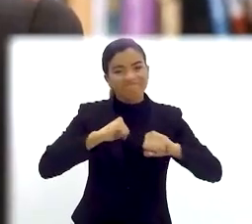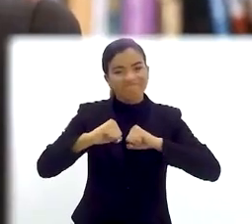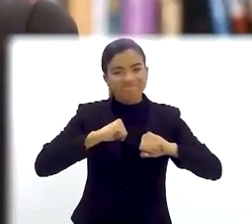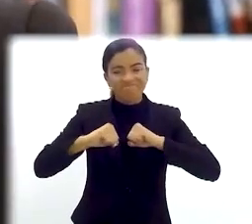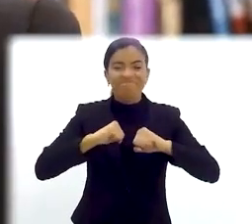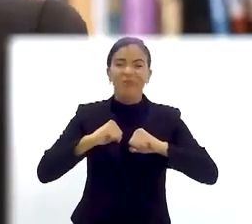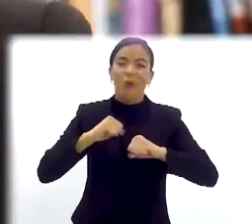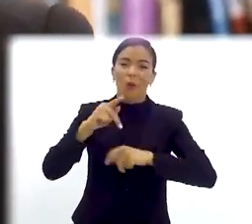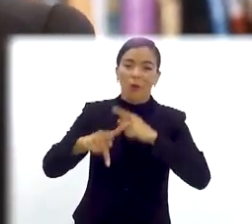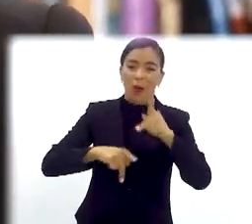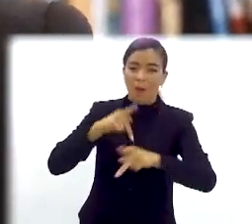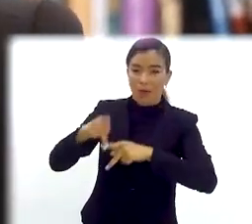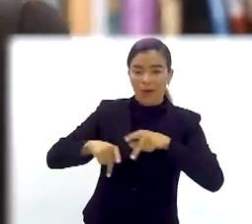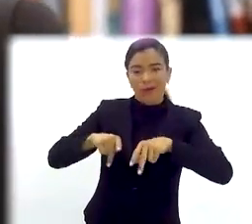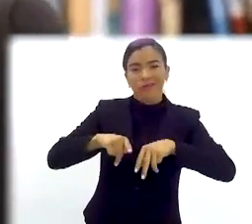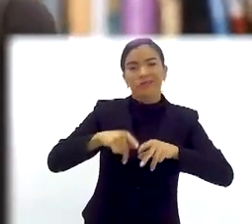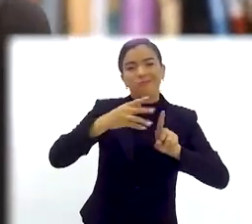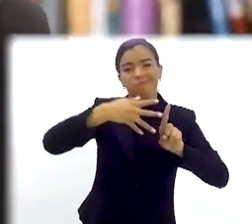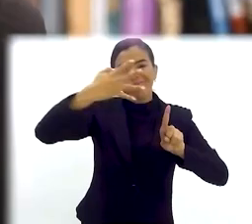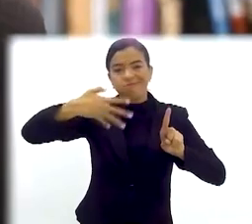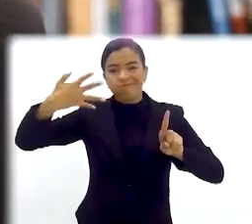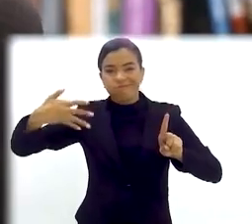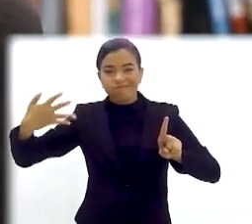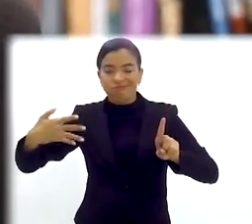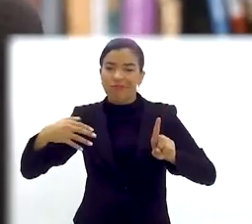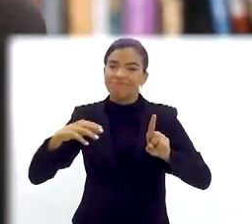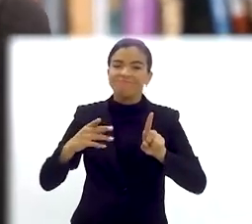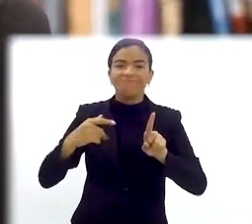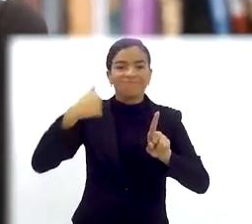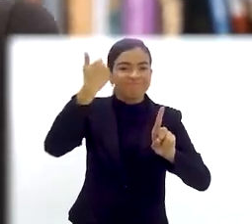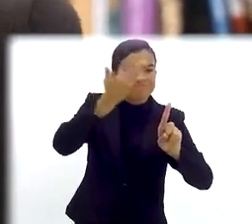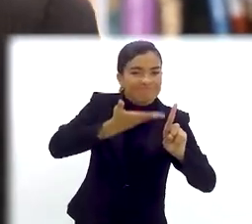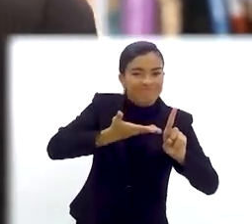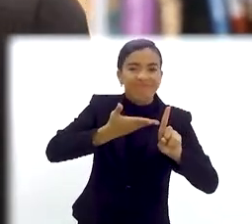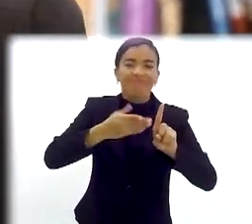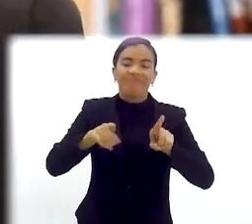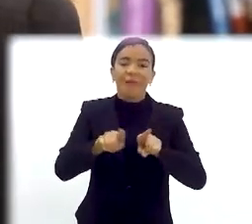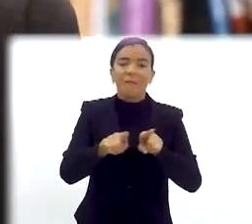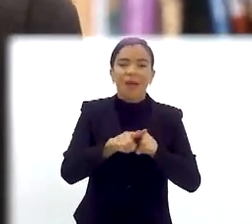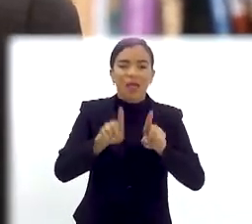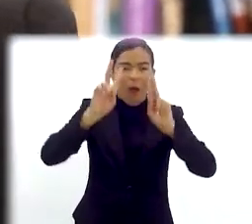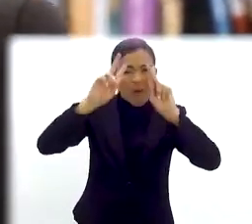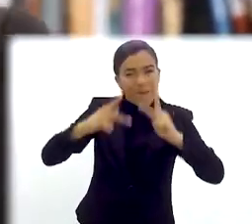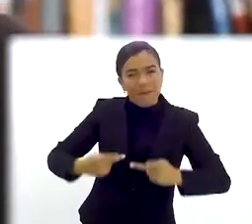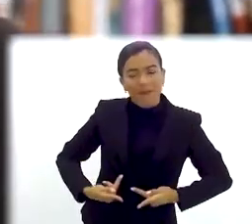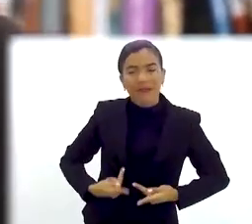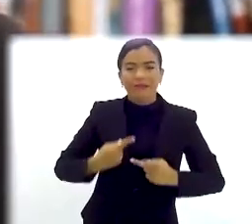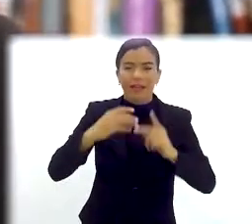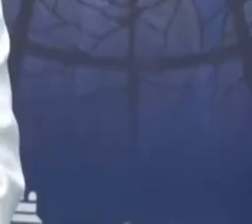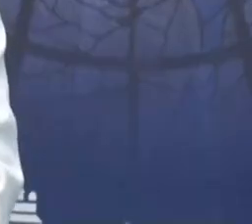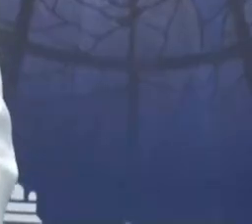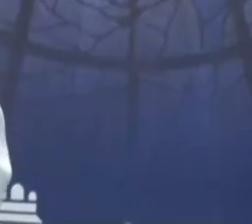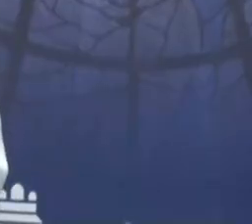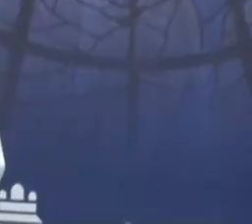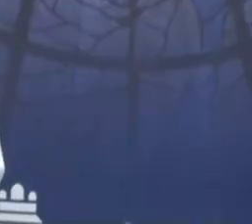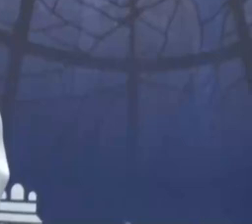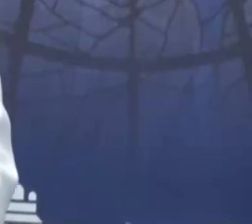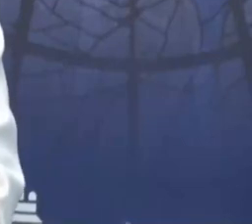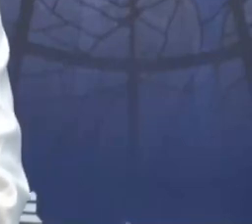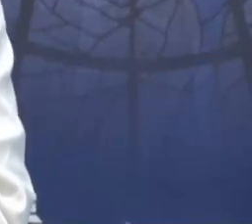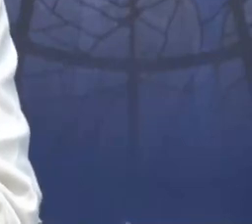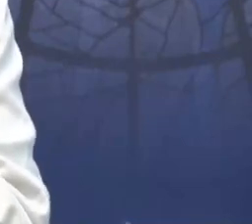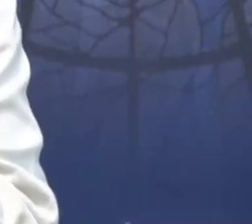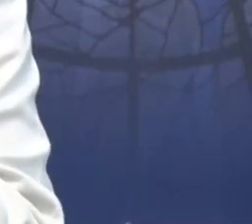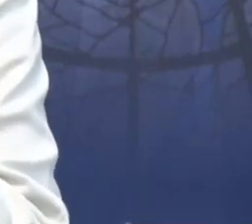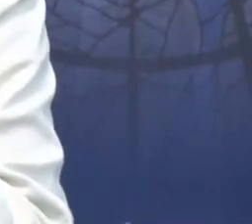para a luta que eu travo junto com a população LGBTQIA+, de serem reconhecidas na sua humanidade. Jurema